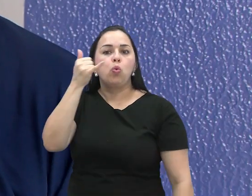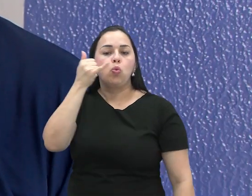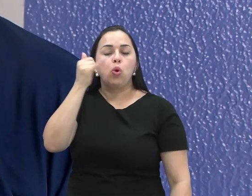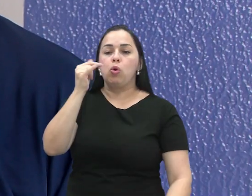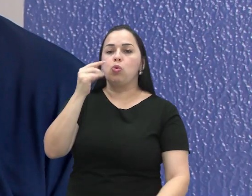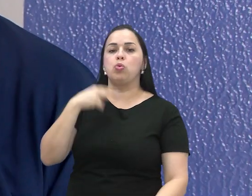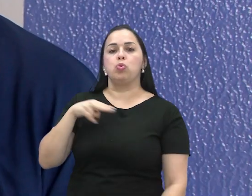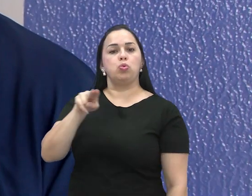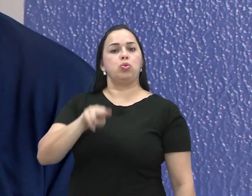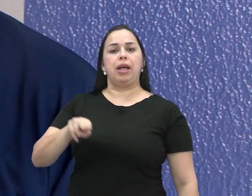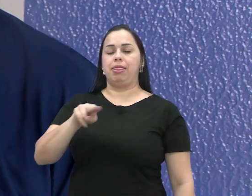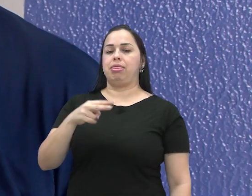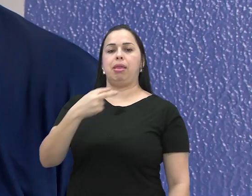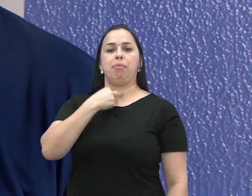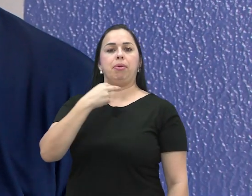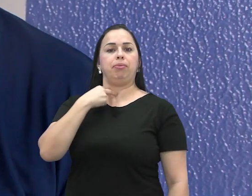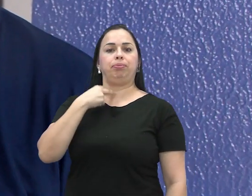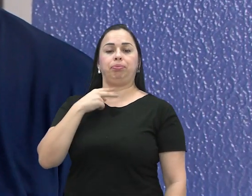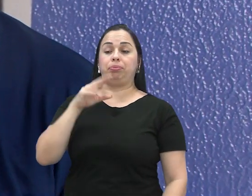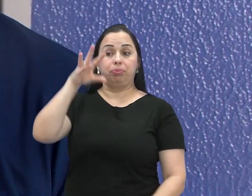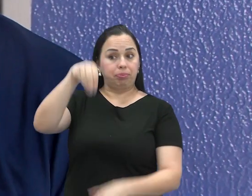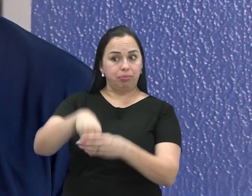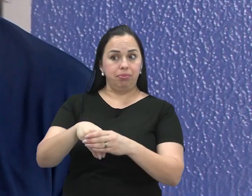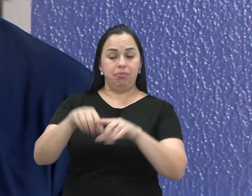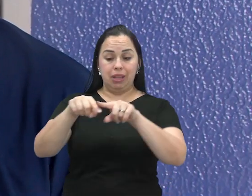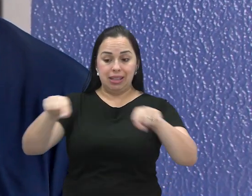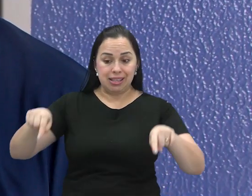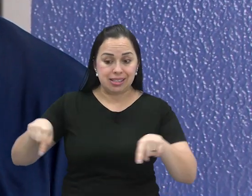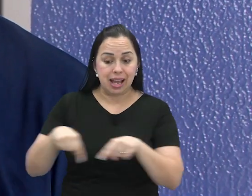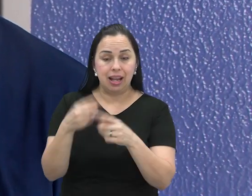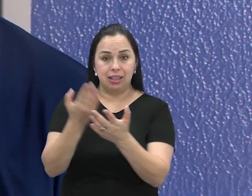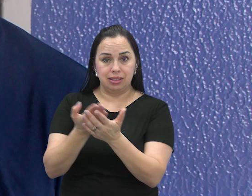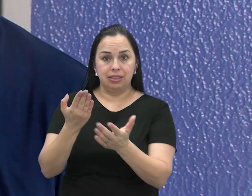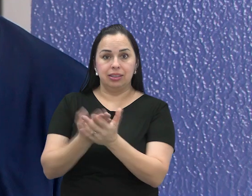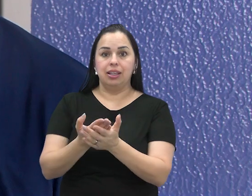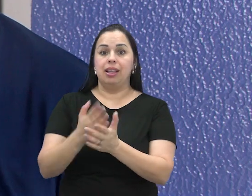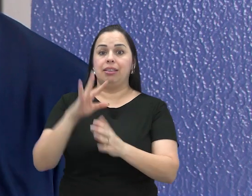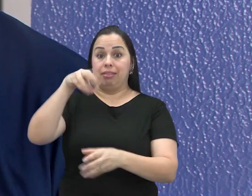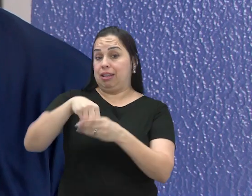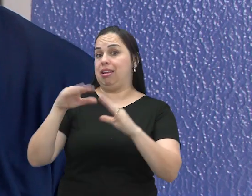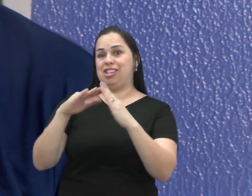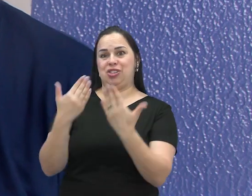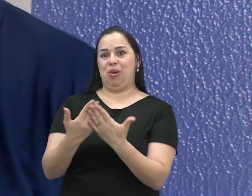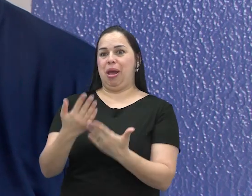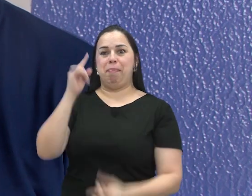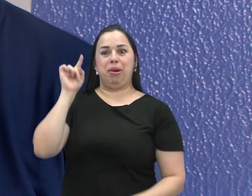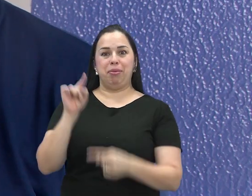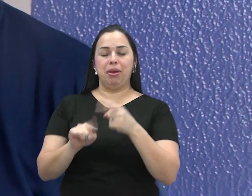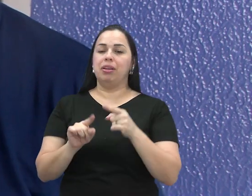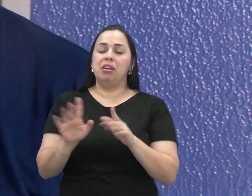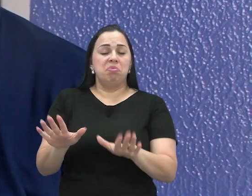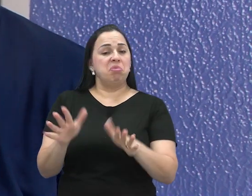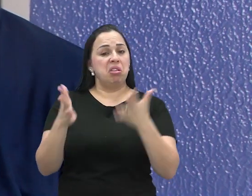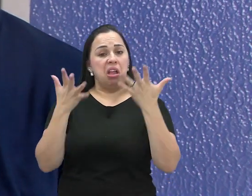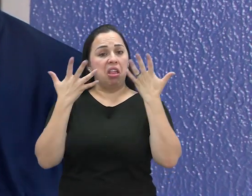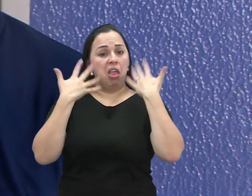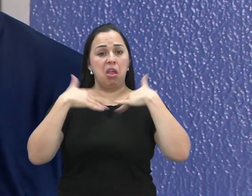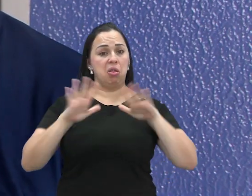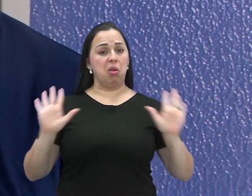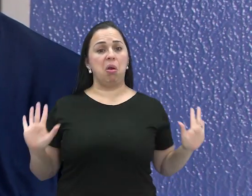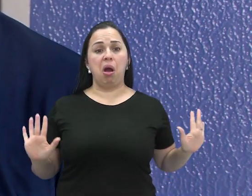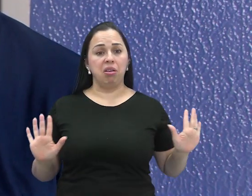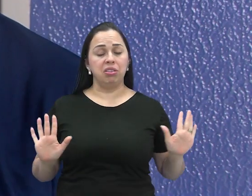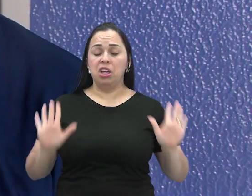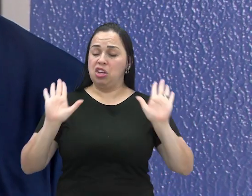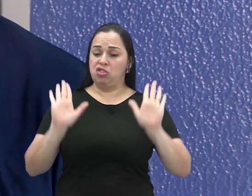utilizar, dentro da regra da lei, de não utilizar nas salas de aulas, todas as dependências da escola. Então está muito natural